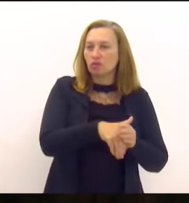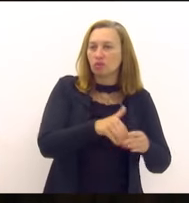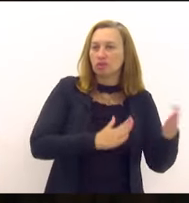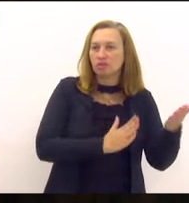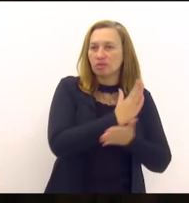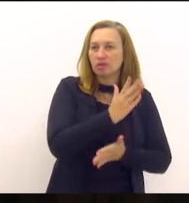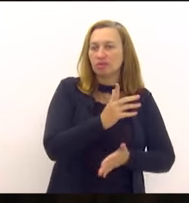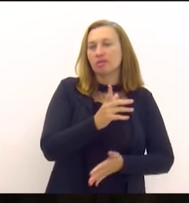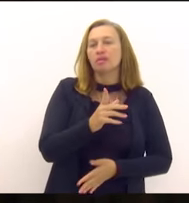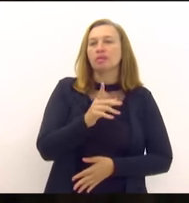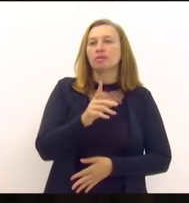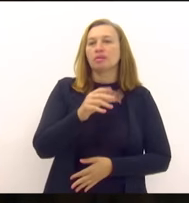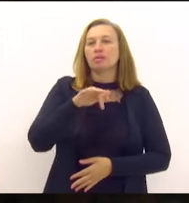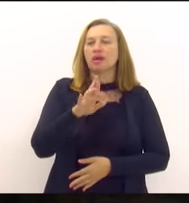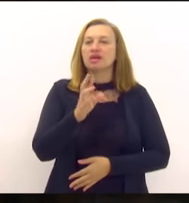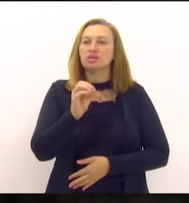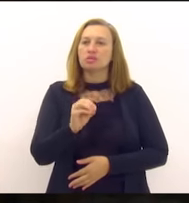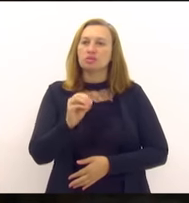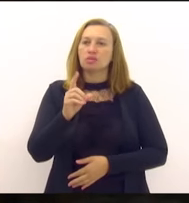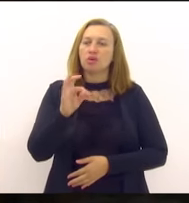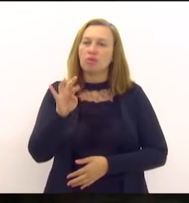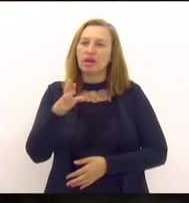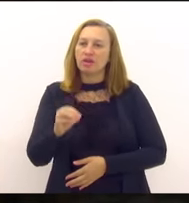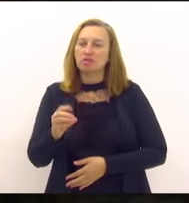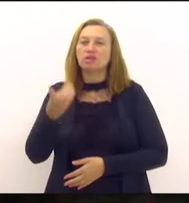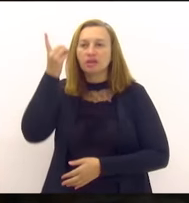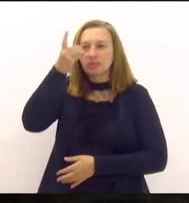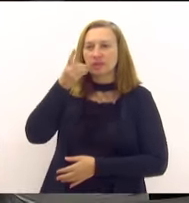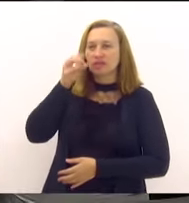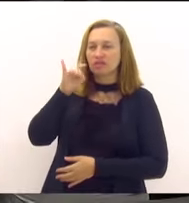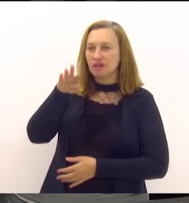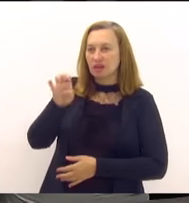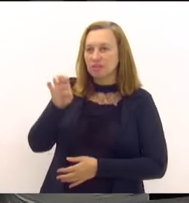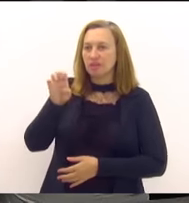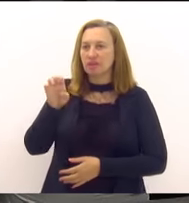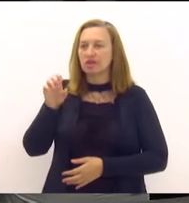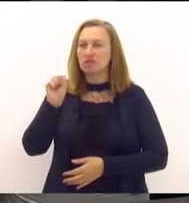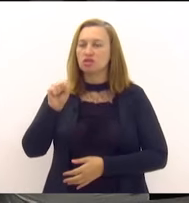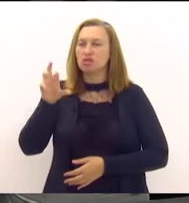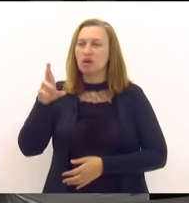Gualberto. Deputado Felipe Soares.